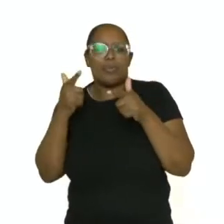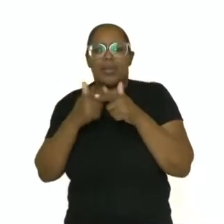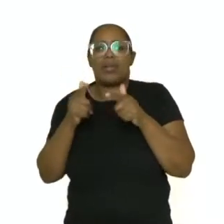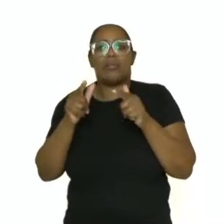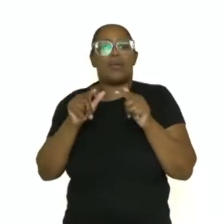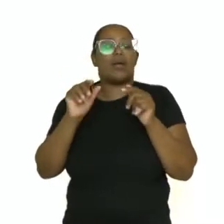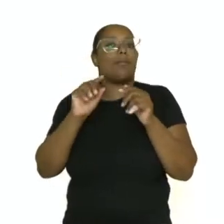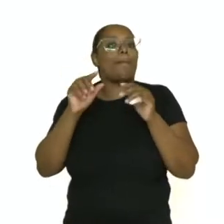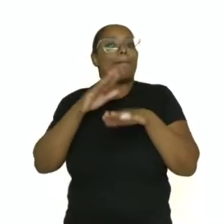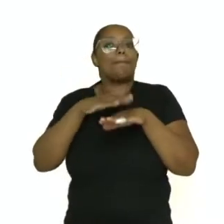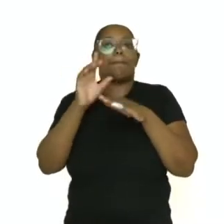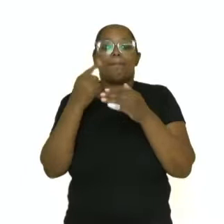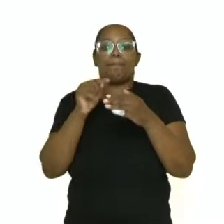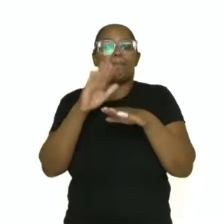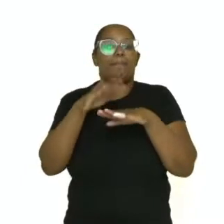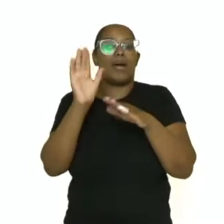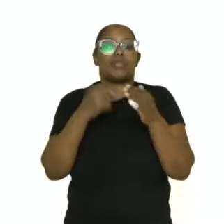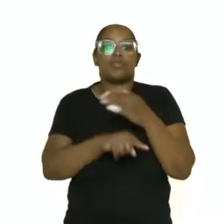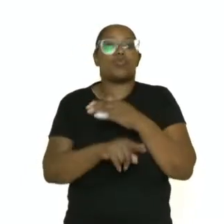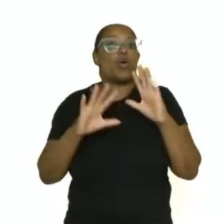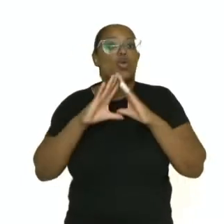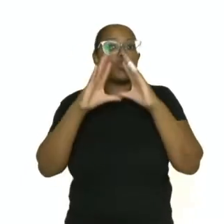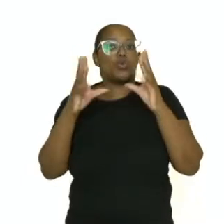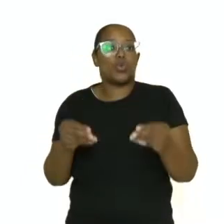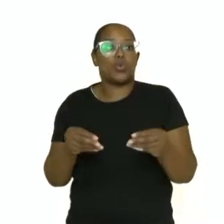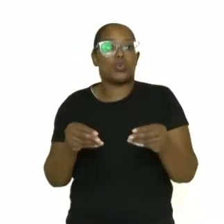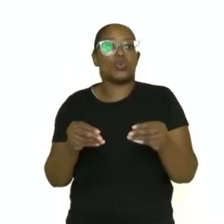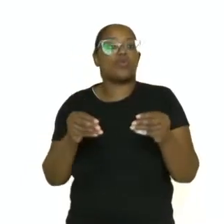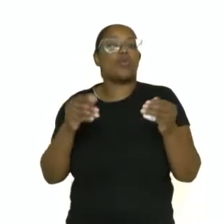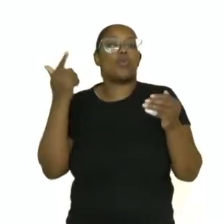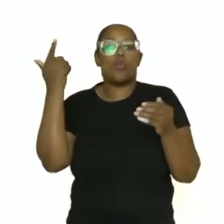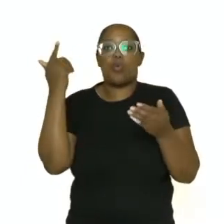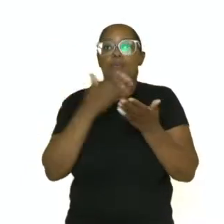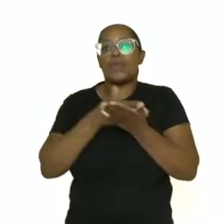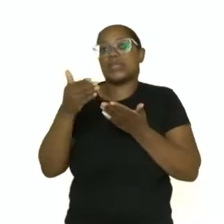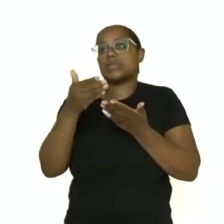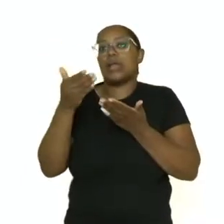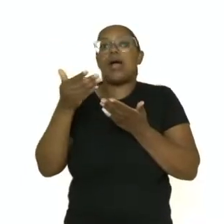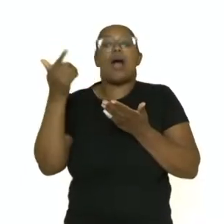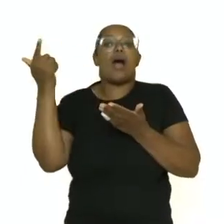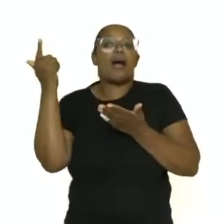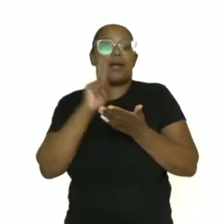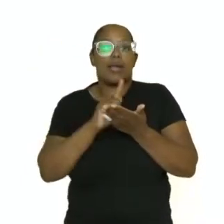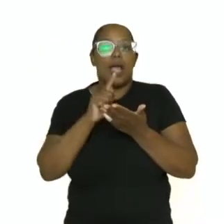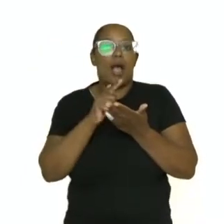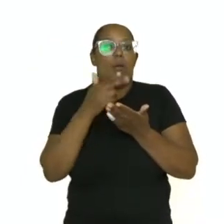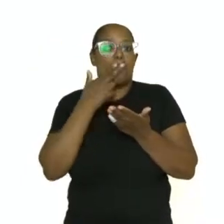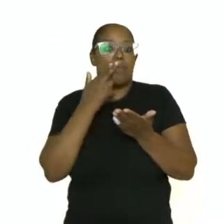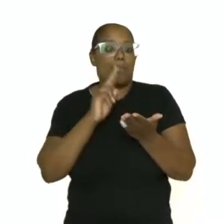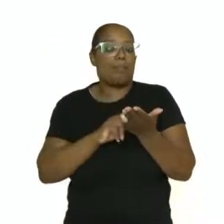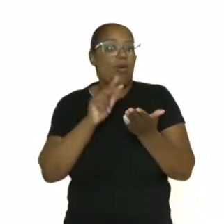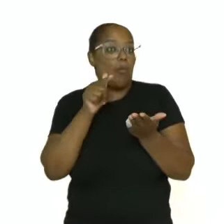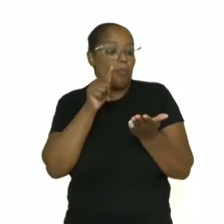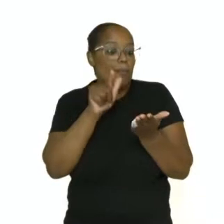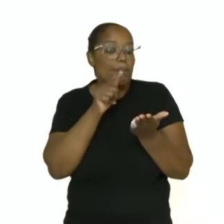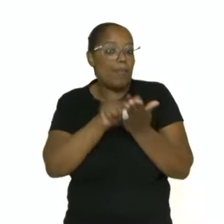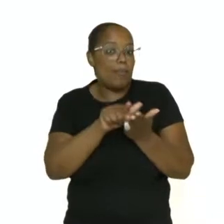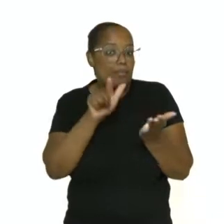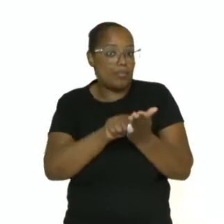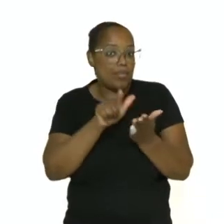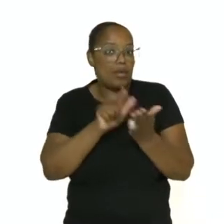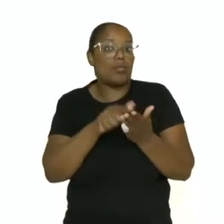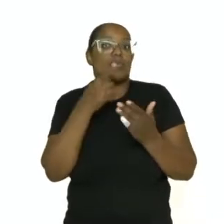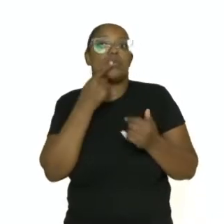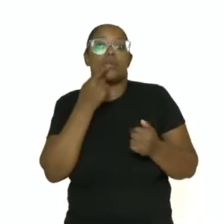mais intensa. Todos, sem exceção, passam a receber essa fatura em vermelho. O objetivo, como você